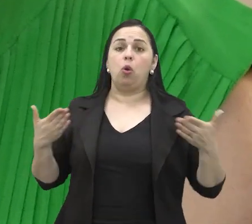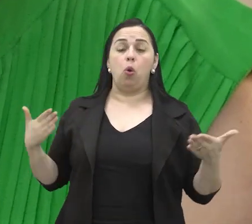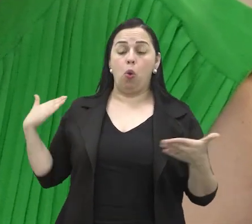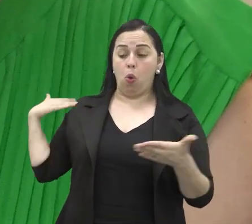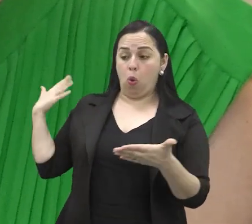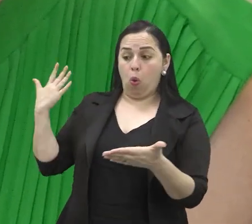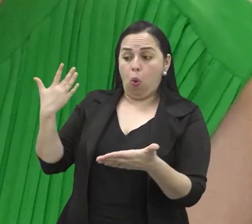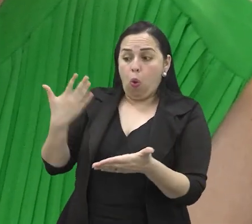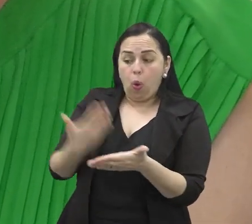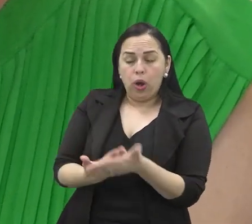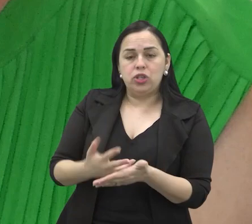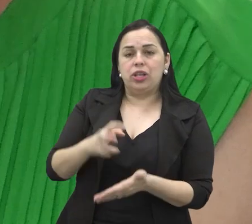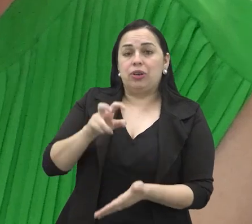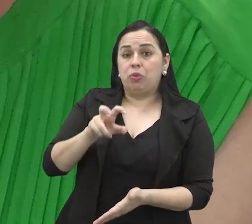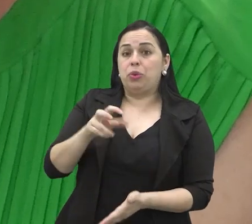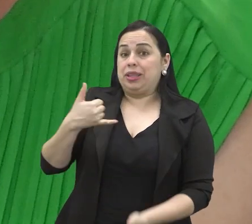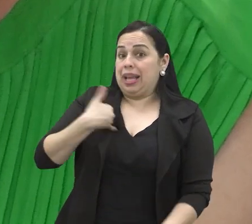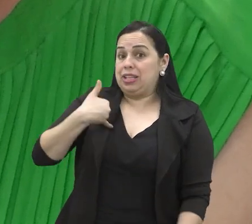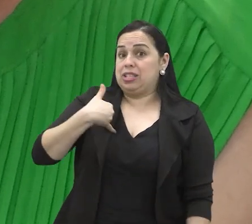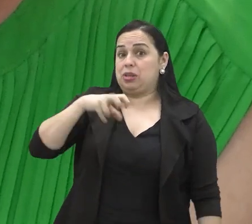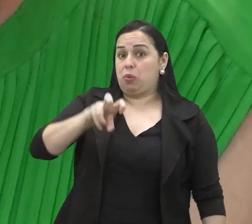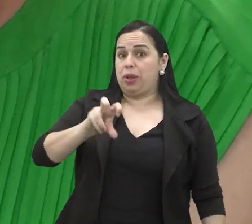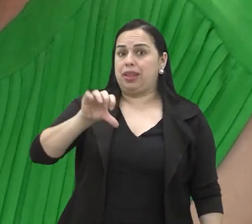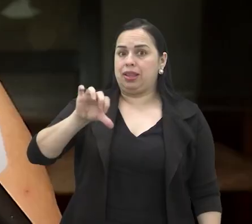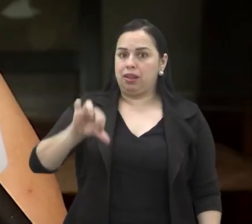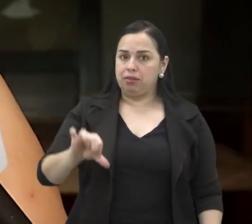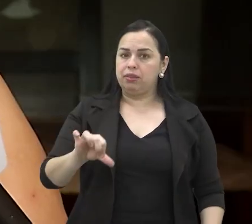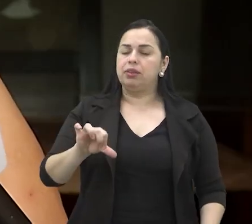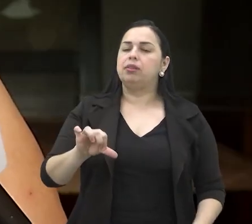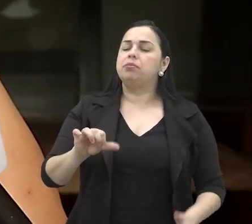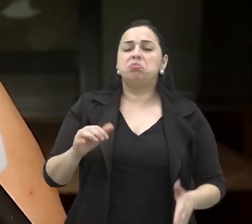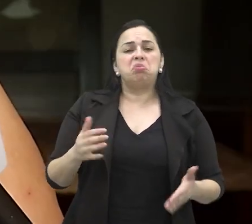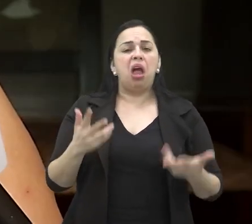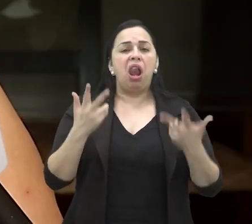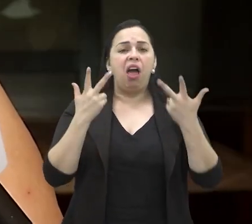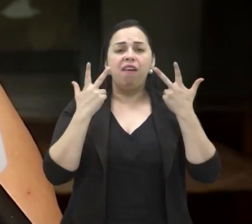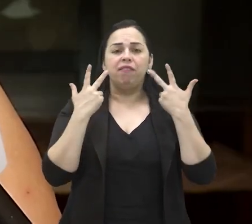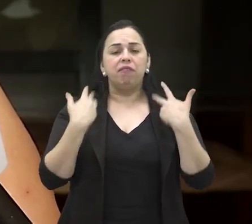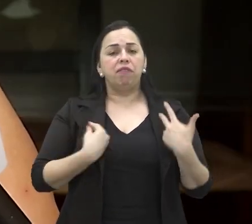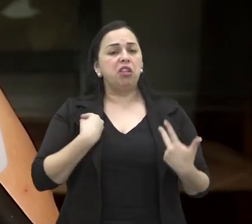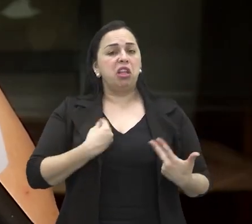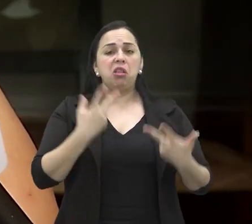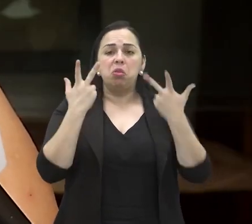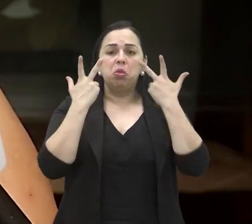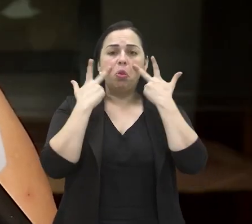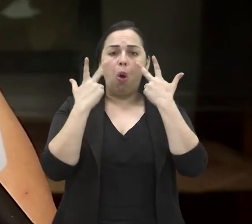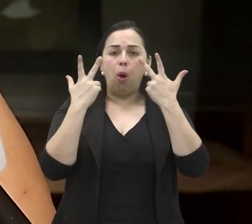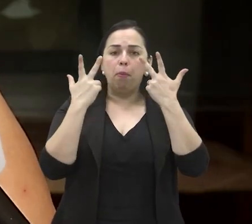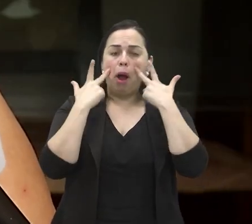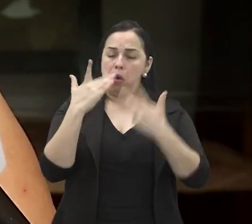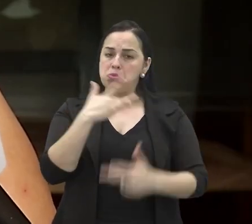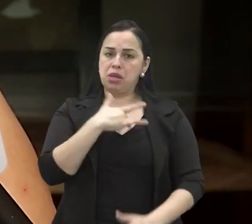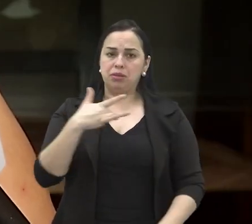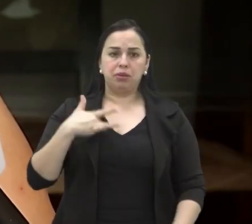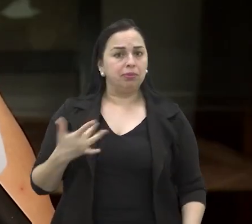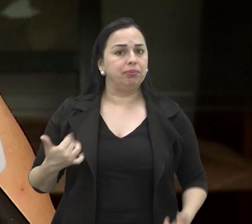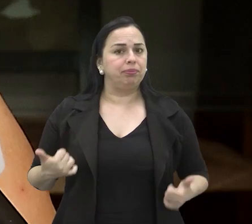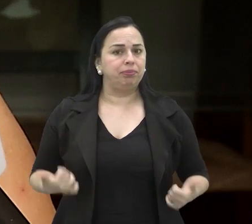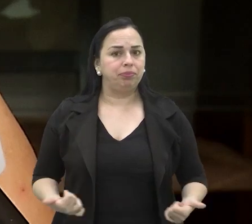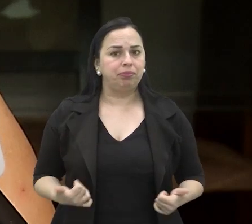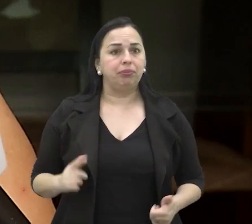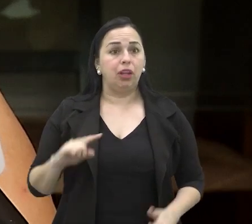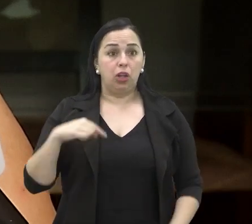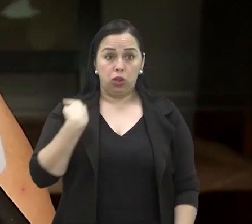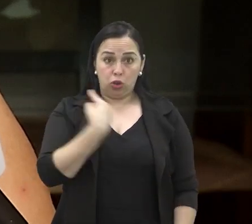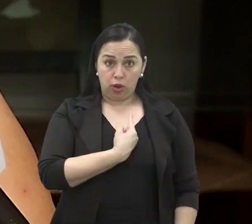ela consegue levar uma vida ativa e saudável. Nós que somos diabéticos hoje temos muita variedade, tem tudo na